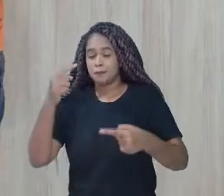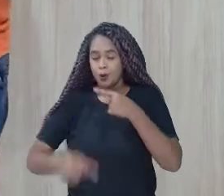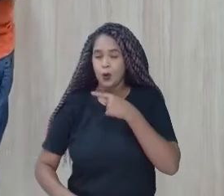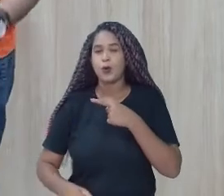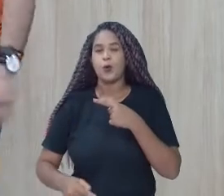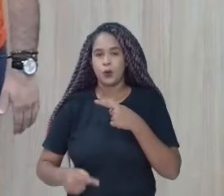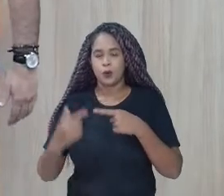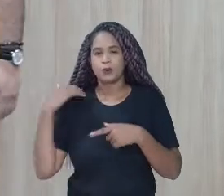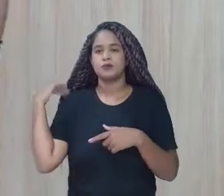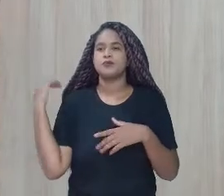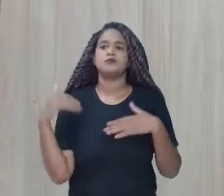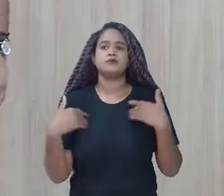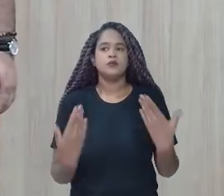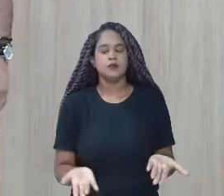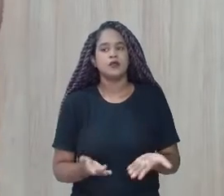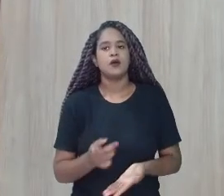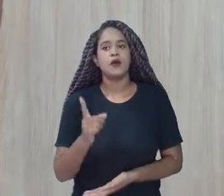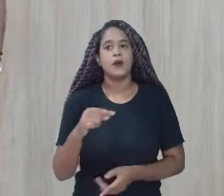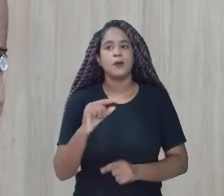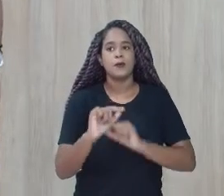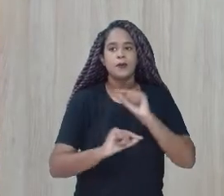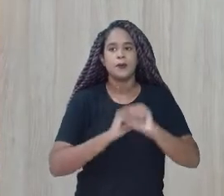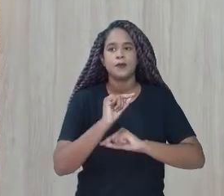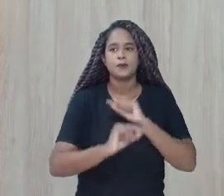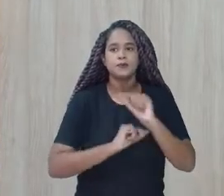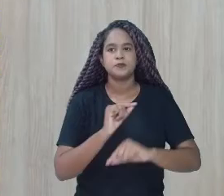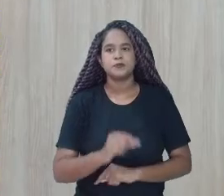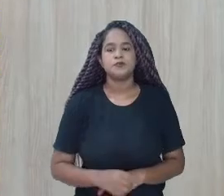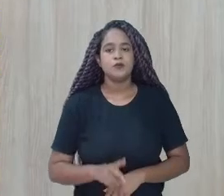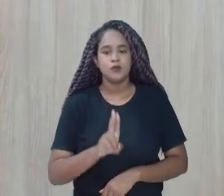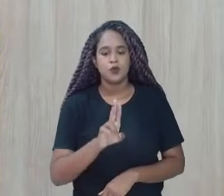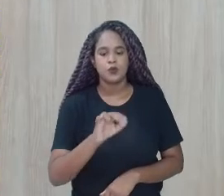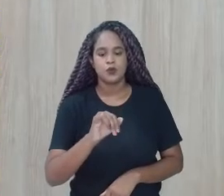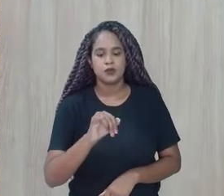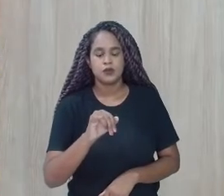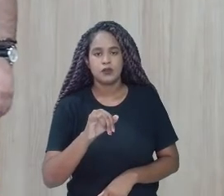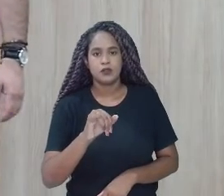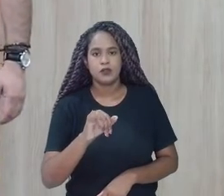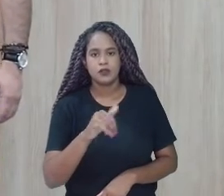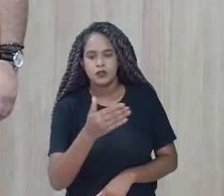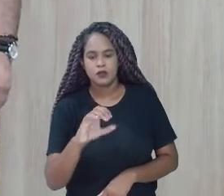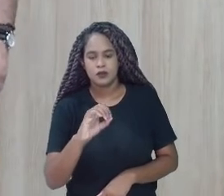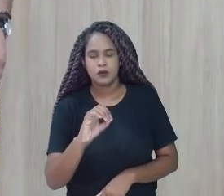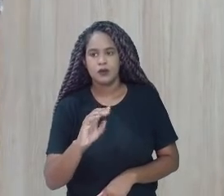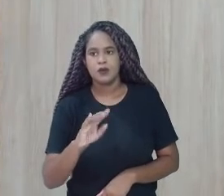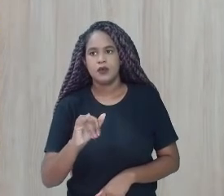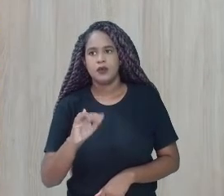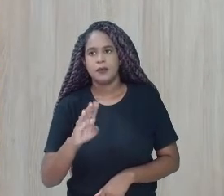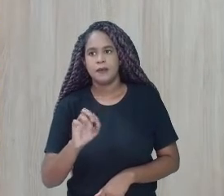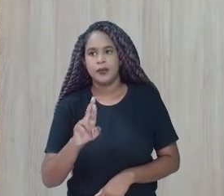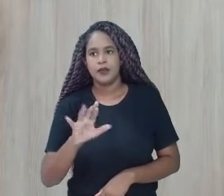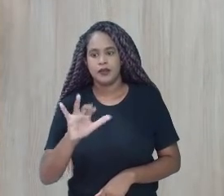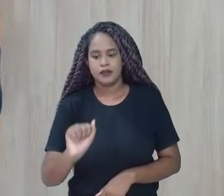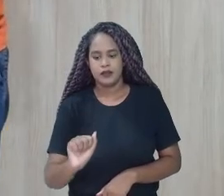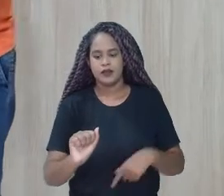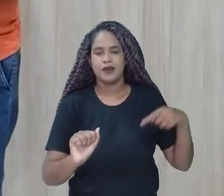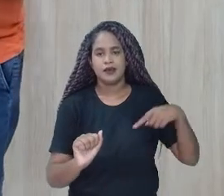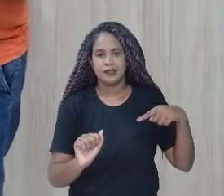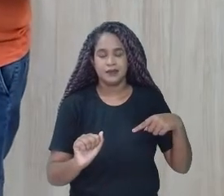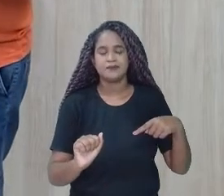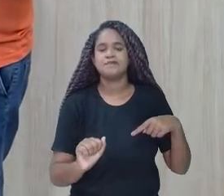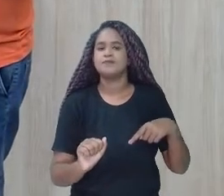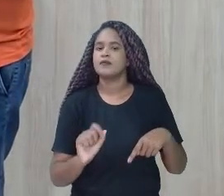desande. E a gente está se referindo aí à questão, né, da União Ibérica, que fez do Brasil uma colônia da Espanha. Vamos